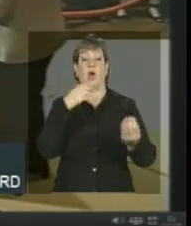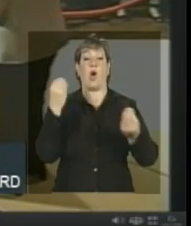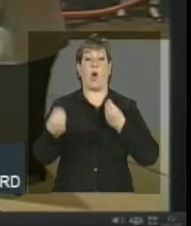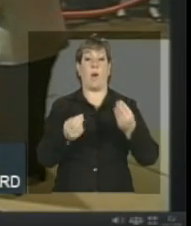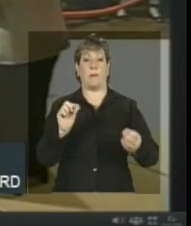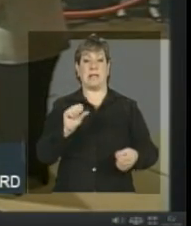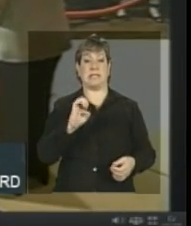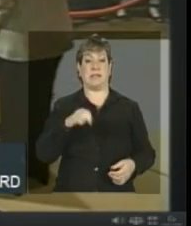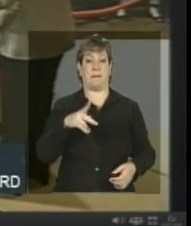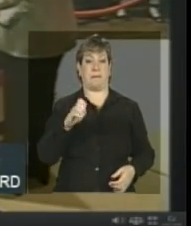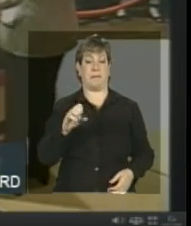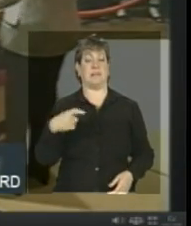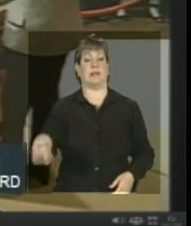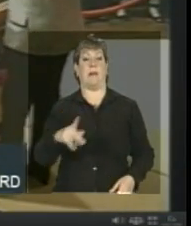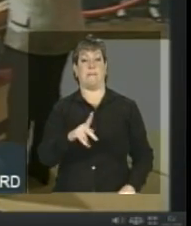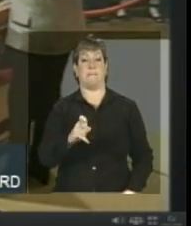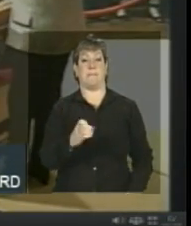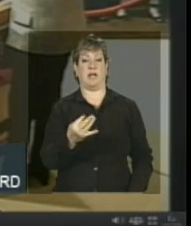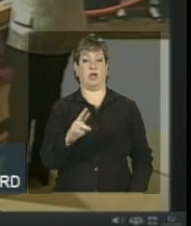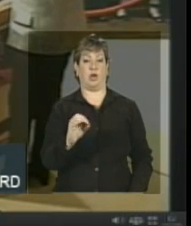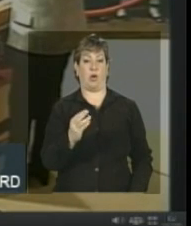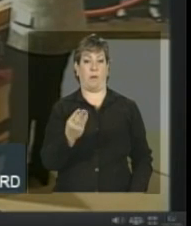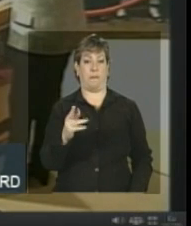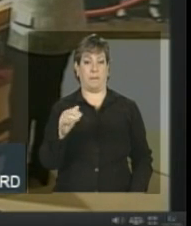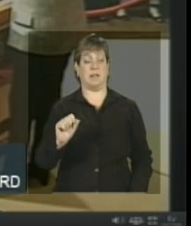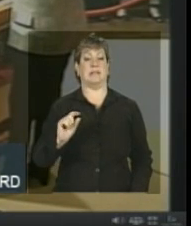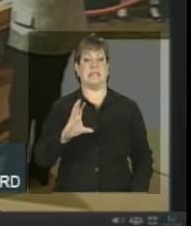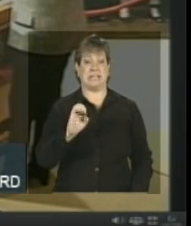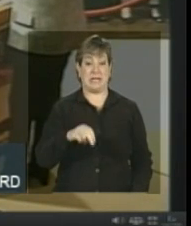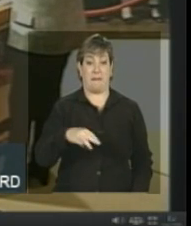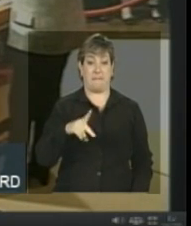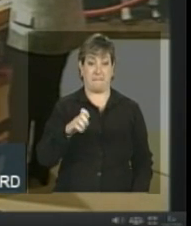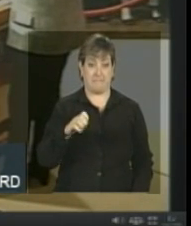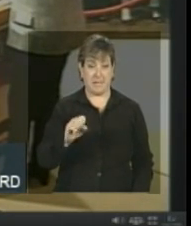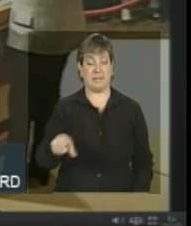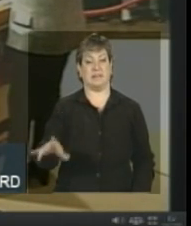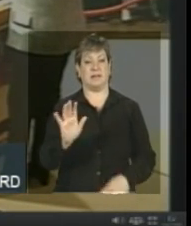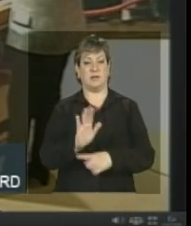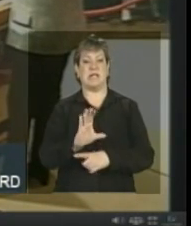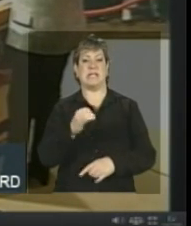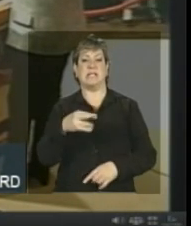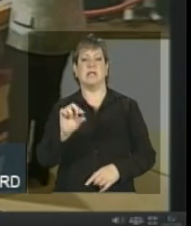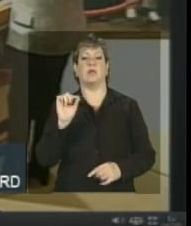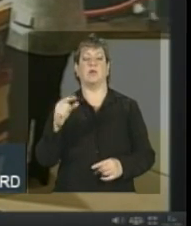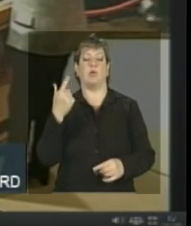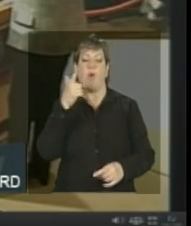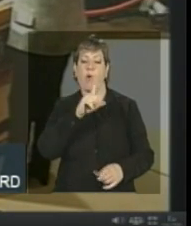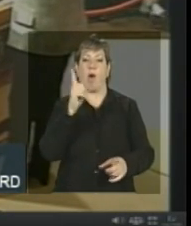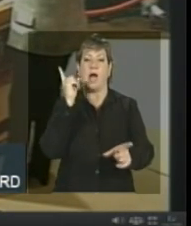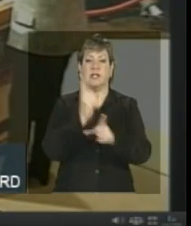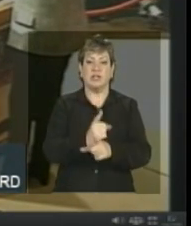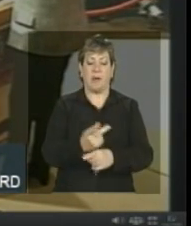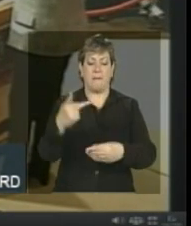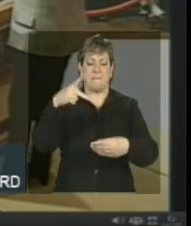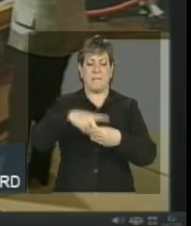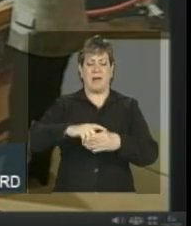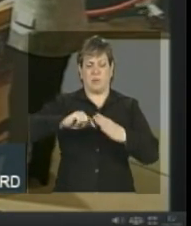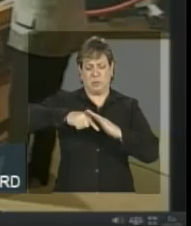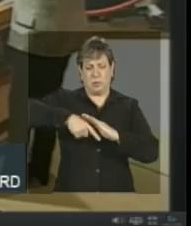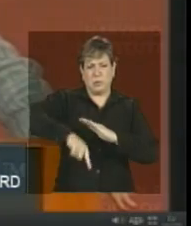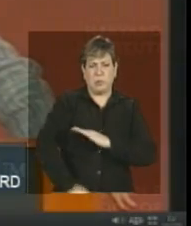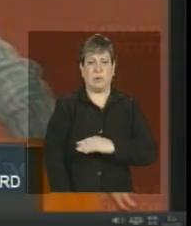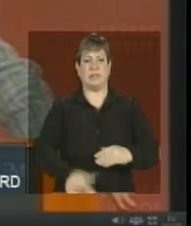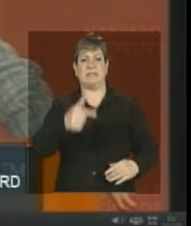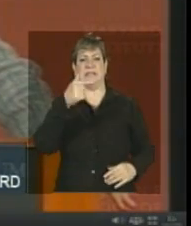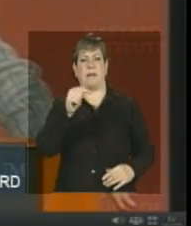da Petrobras, que é um dos centros que gerou conhecimento para que nós achássemos petróleo a 7 mil